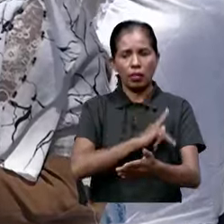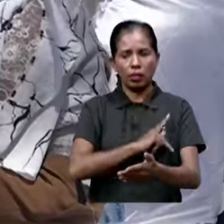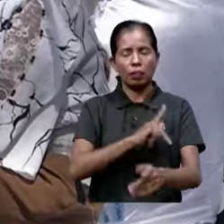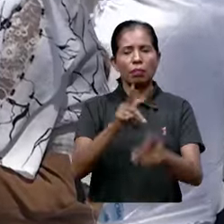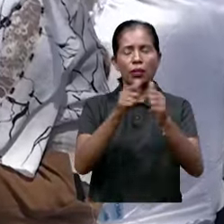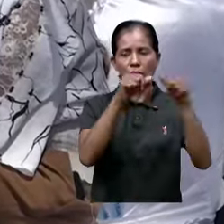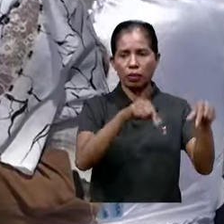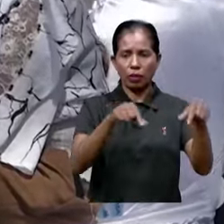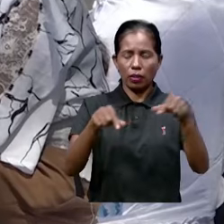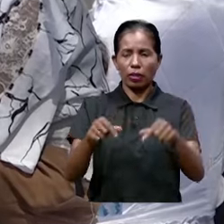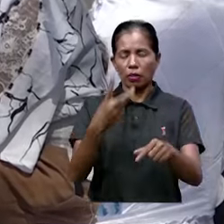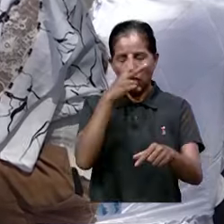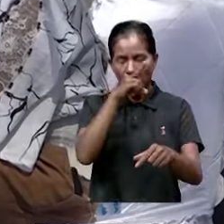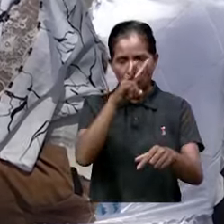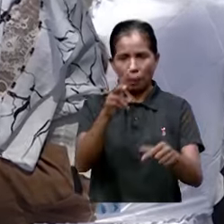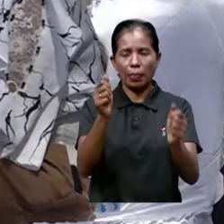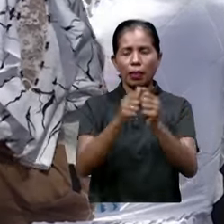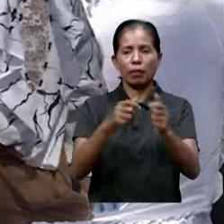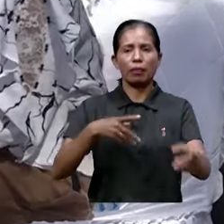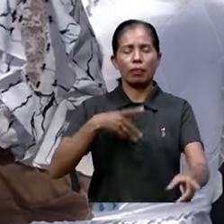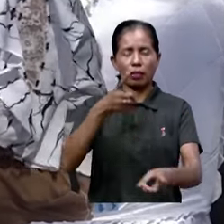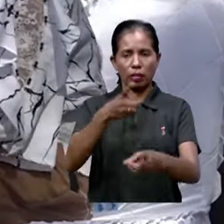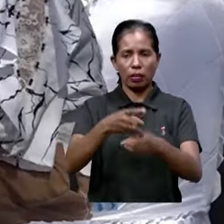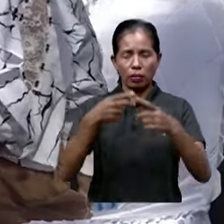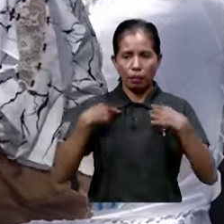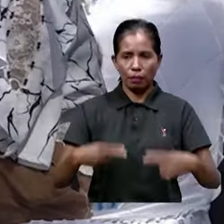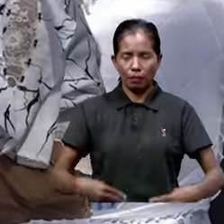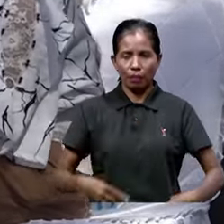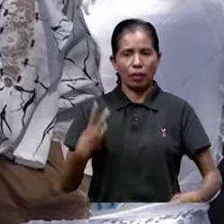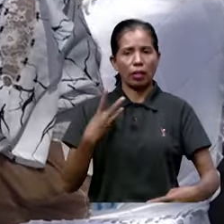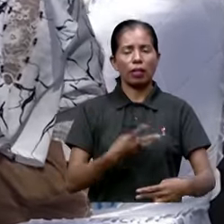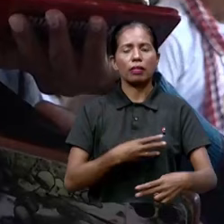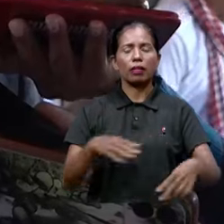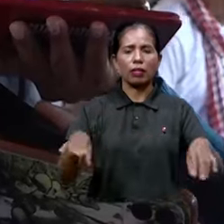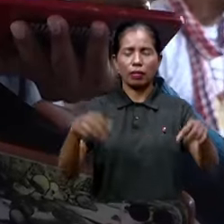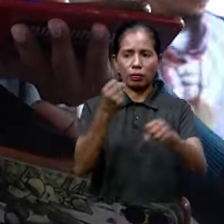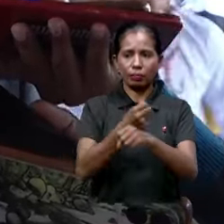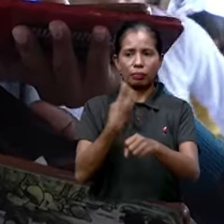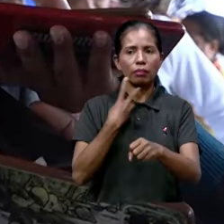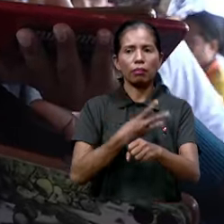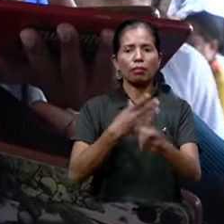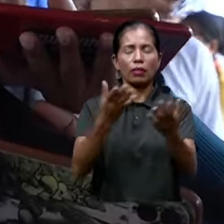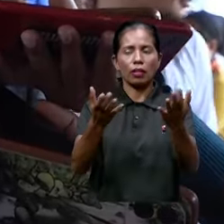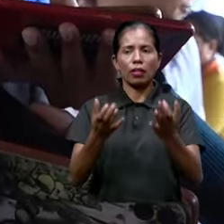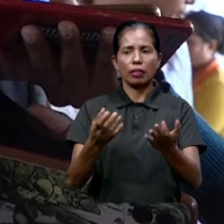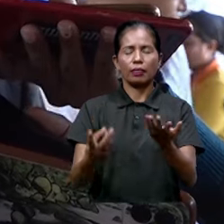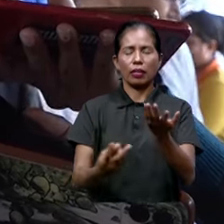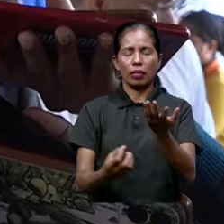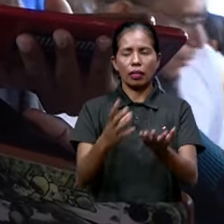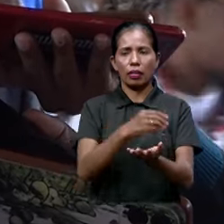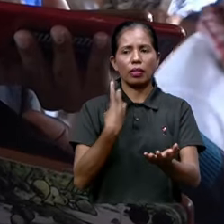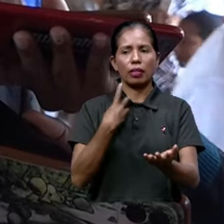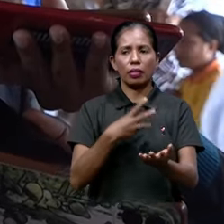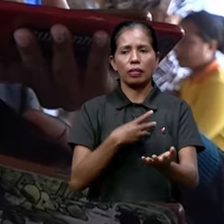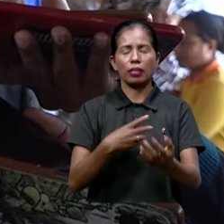no ten que halo aproximação ho direito humano. Ita nya luta ne ita hakarak saya itara kira kata kita lisei